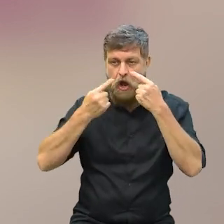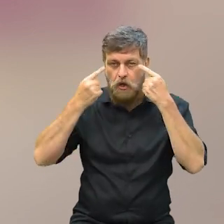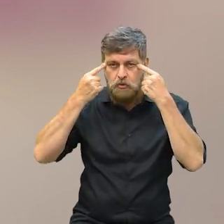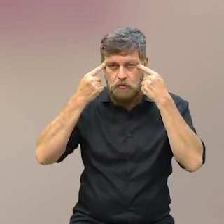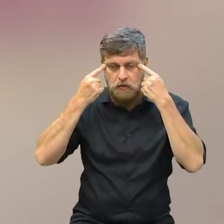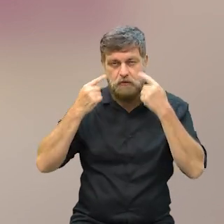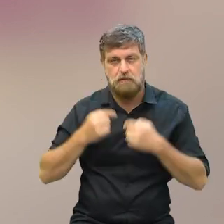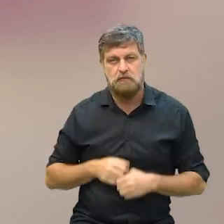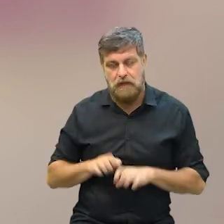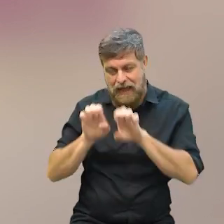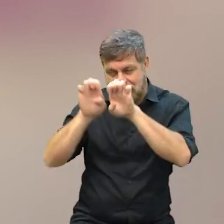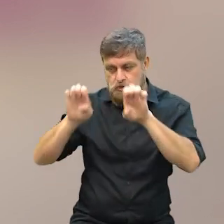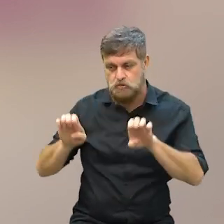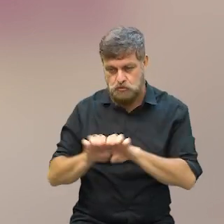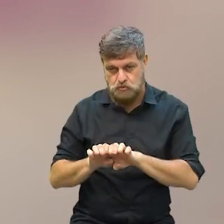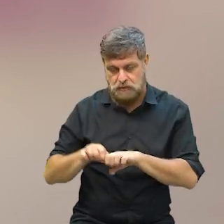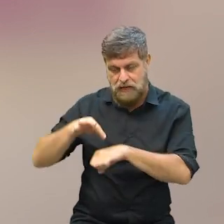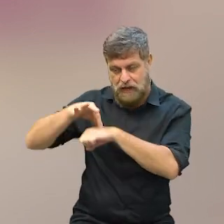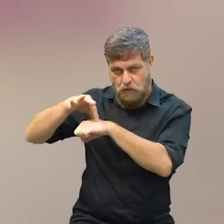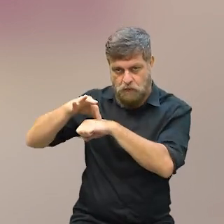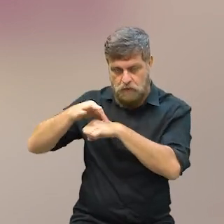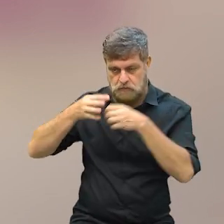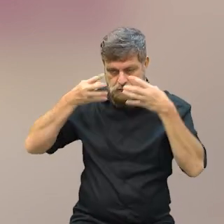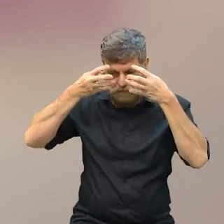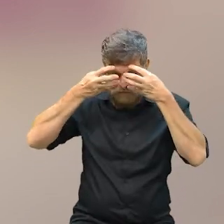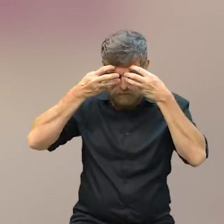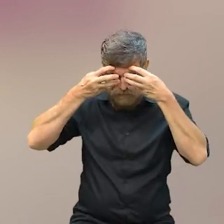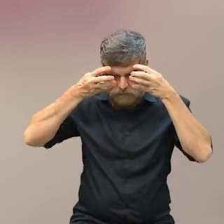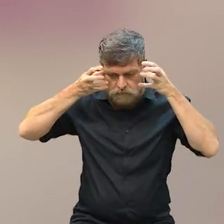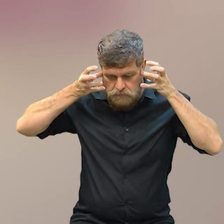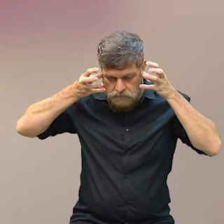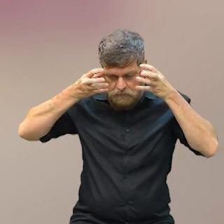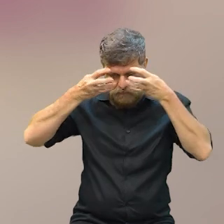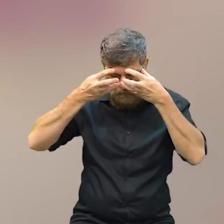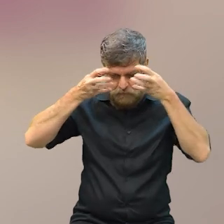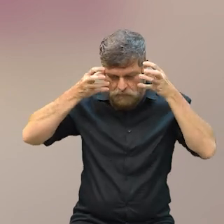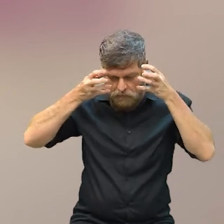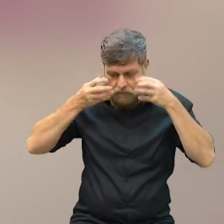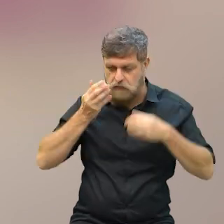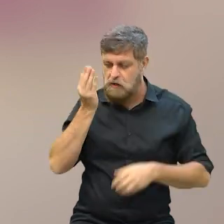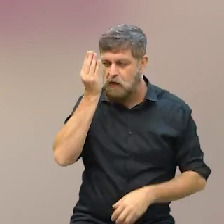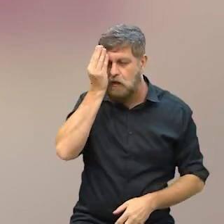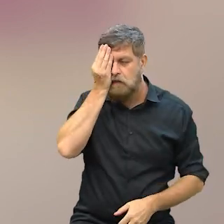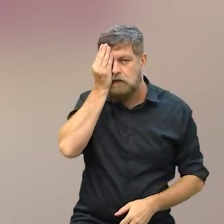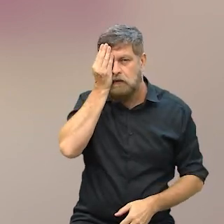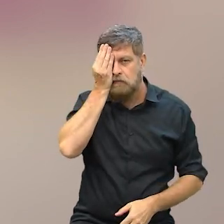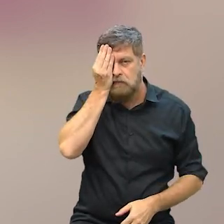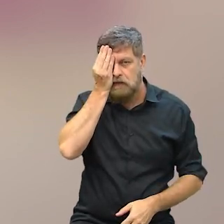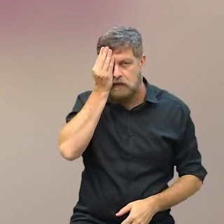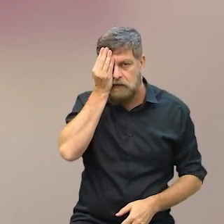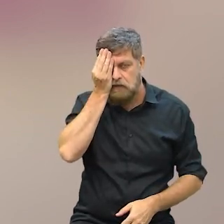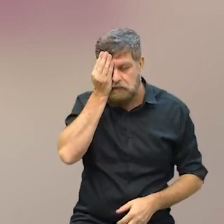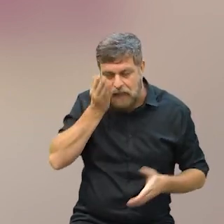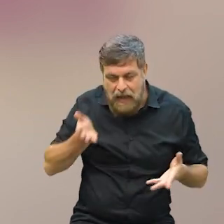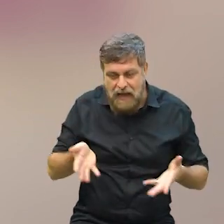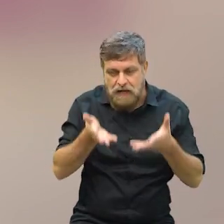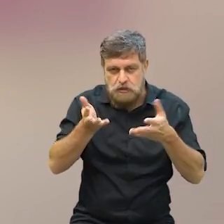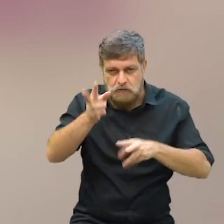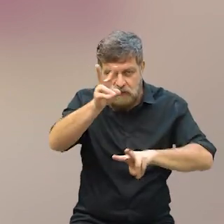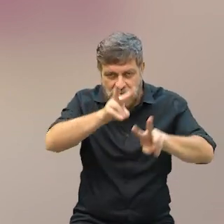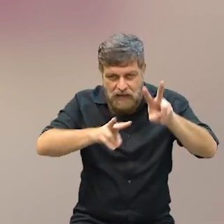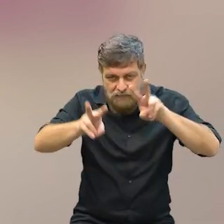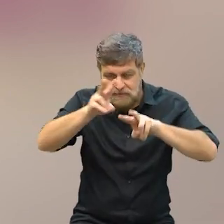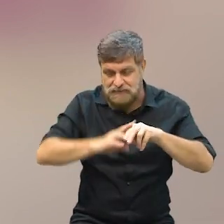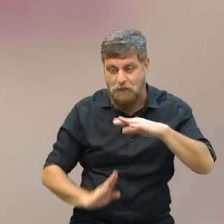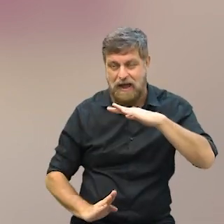Além quando é muscular, ele tem que ser, sim, também tratado com tampão, com estímulo visual, para desenvolver a